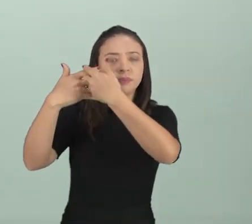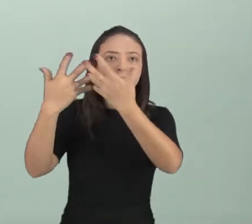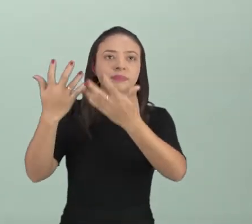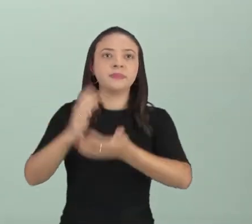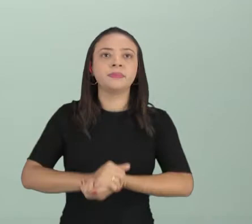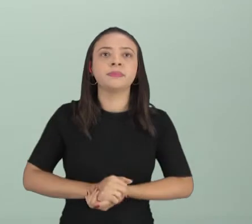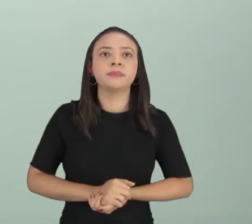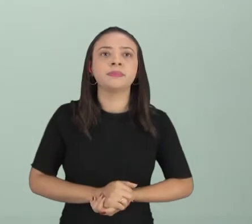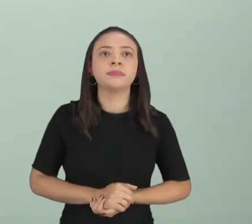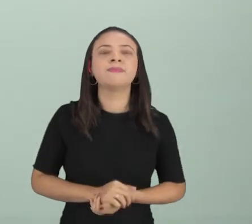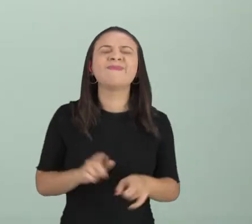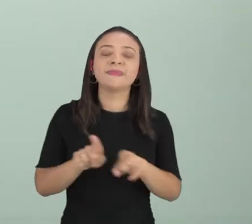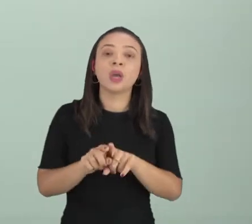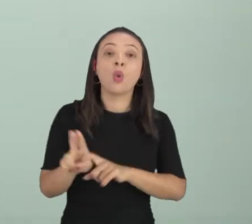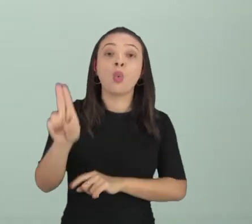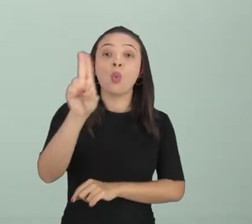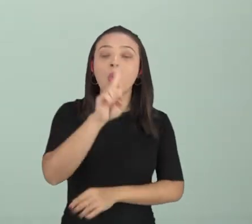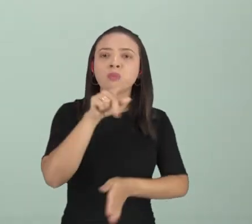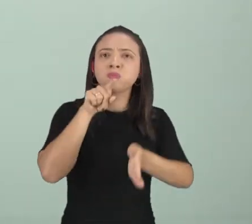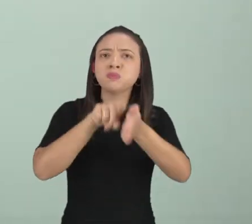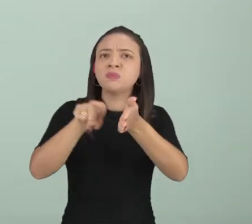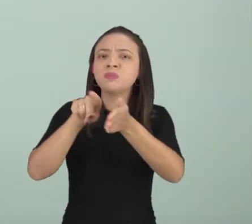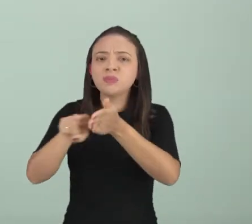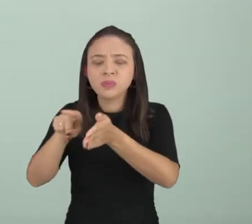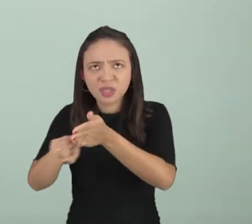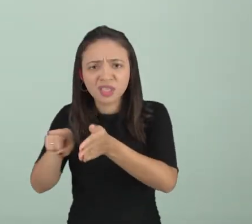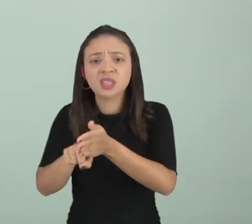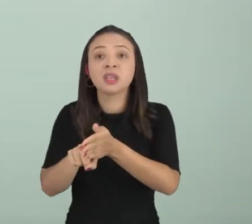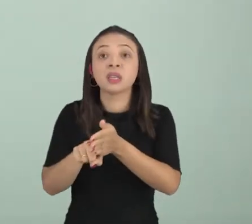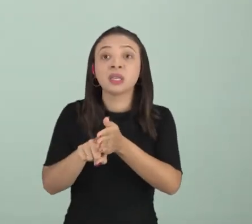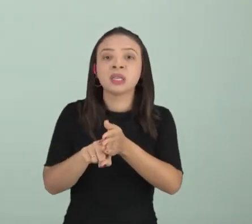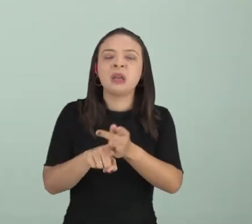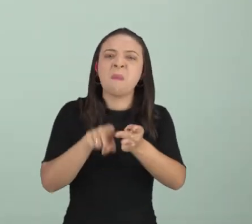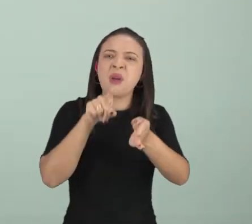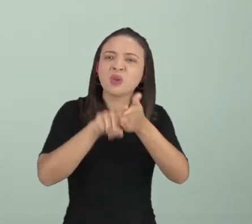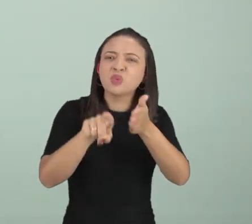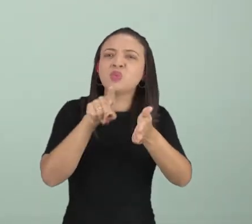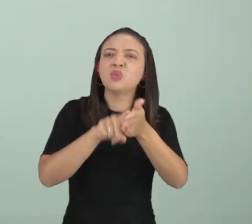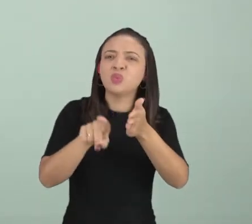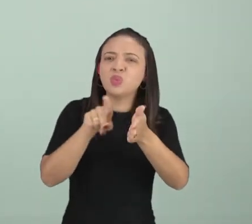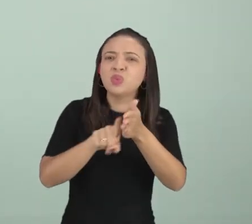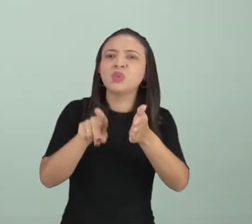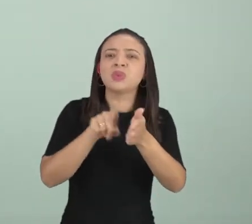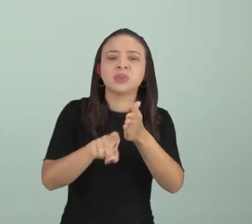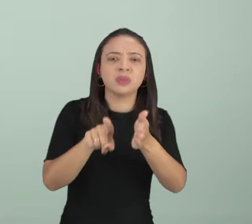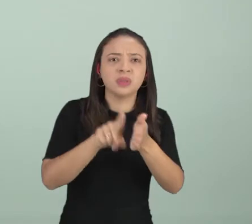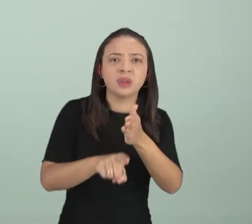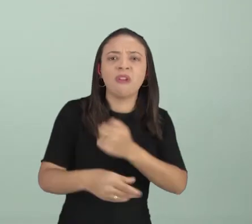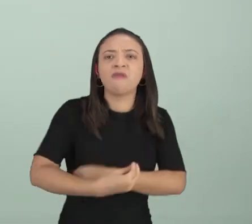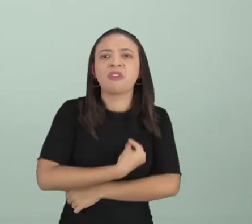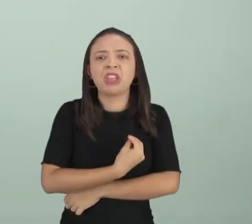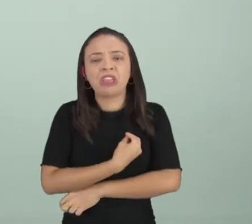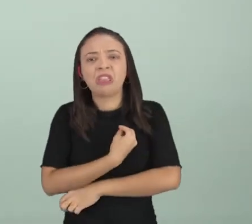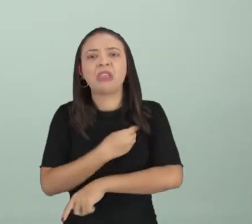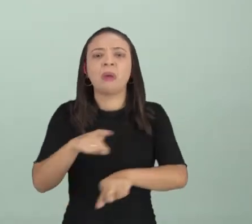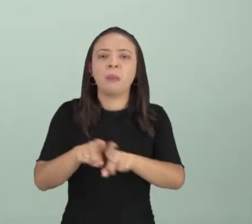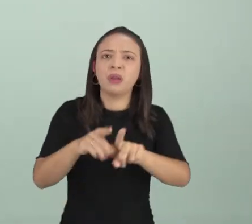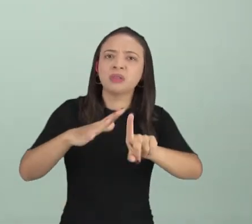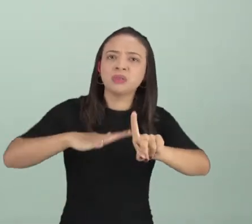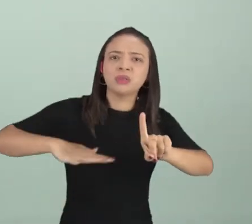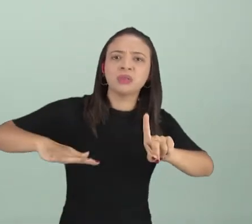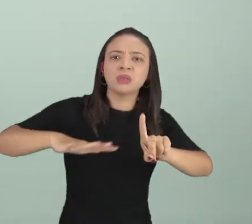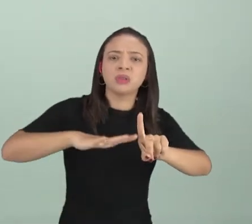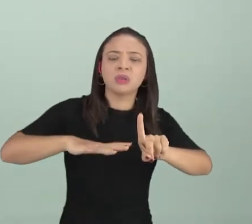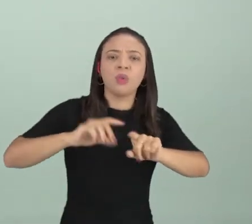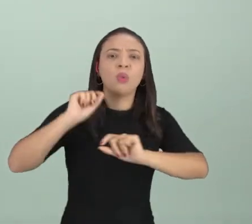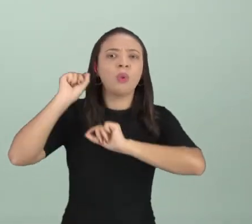Normalmente é assim. Uso de perguntas retóricas, né? Questionamentos a respeito sobre a vida, sobre a sociedade, sobre o que